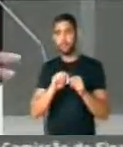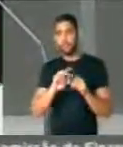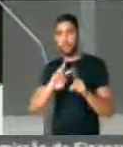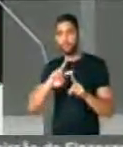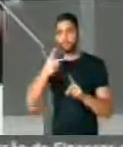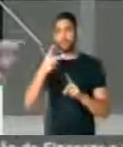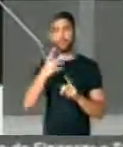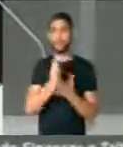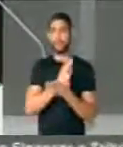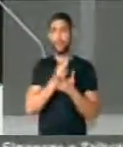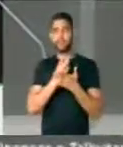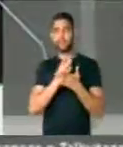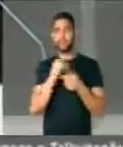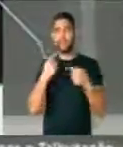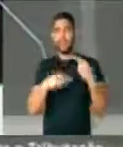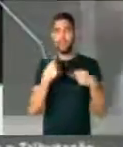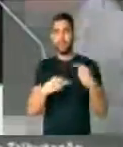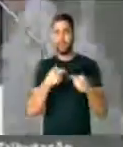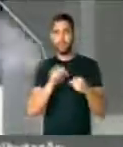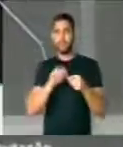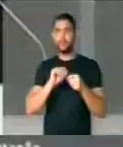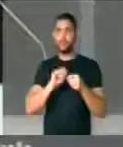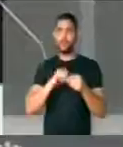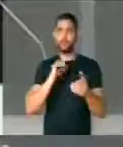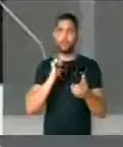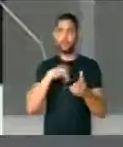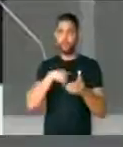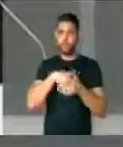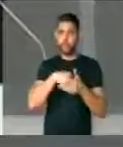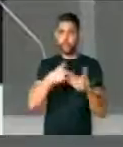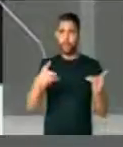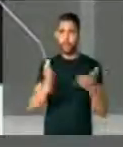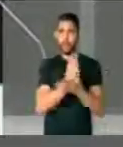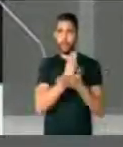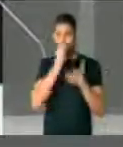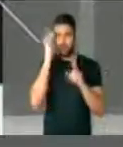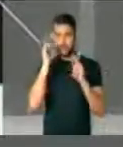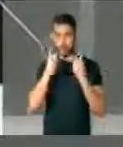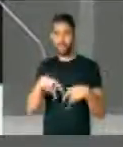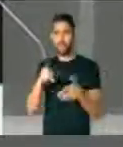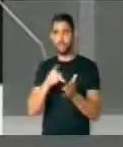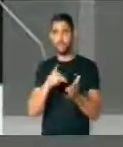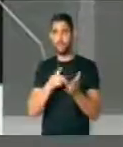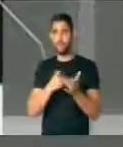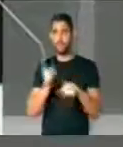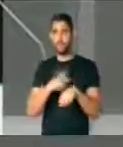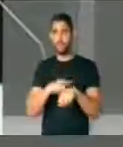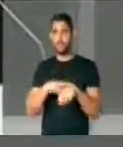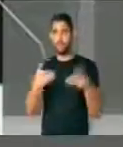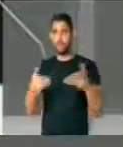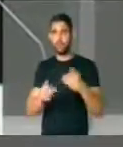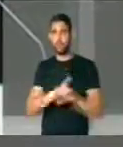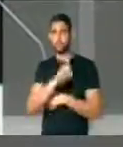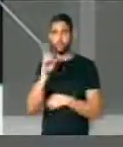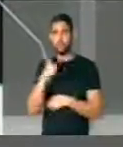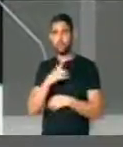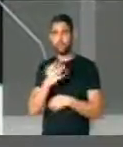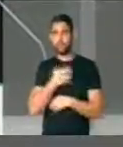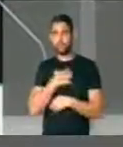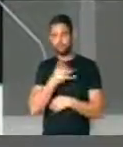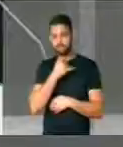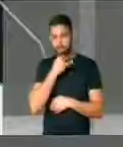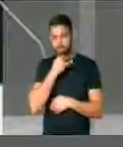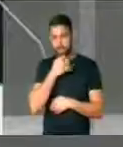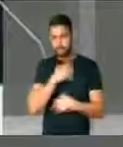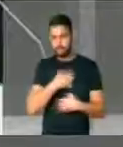ultrapassa os limites e as linhas da discussão do futebol. Ela passa pela questão humana mesmo, e é um momento hoje, um dia onde a gente sente uma